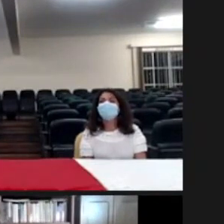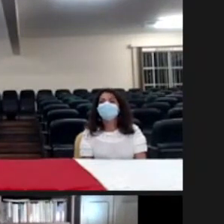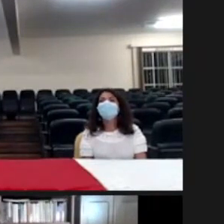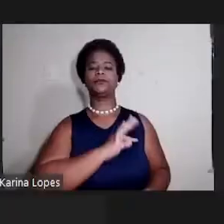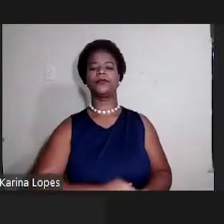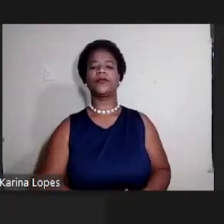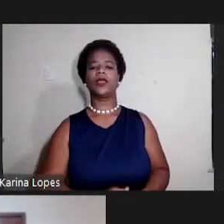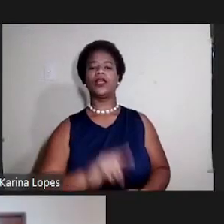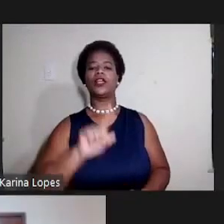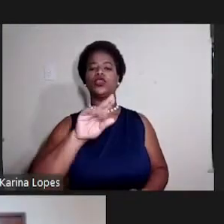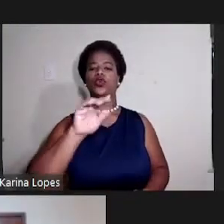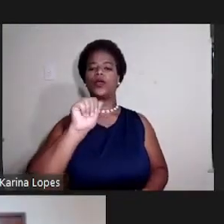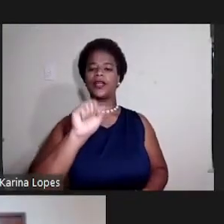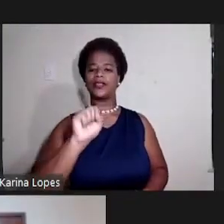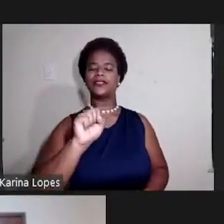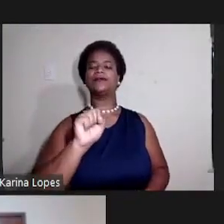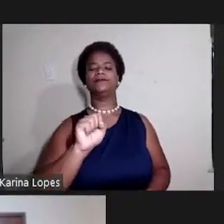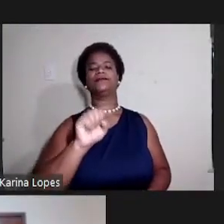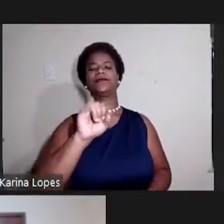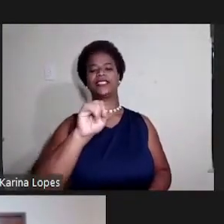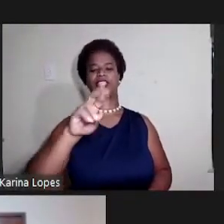da Silva Simeão.